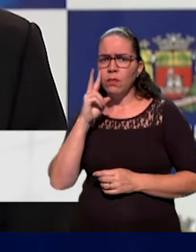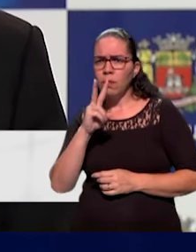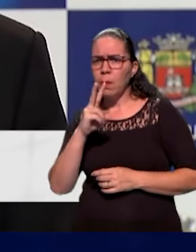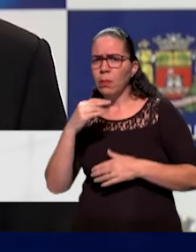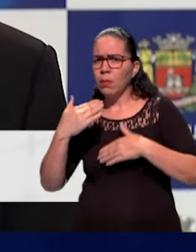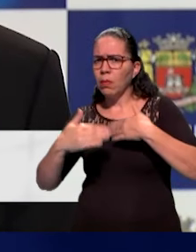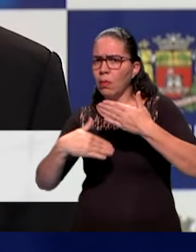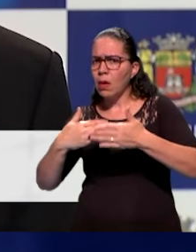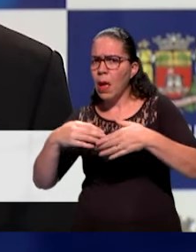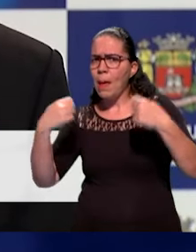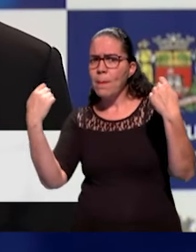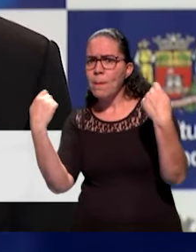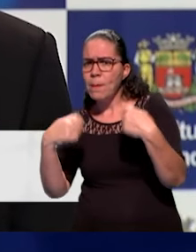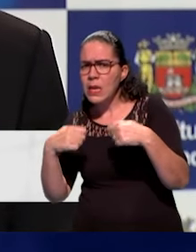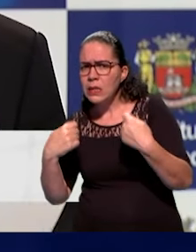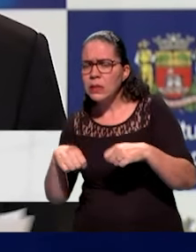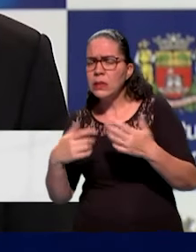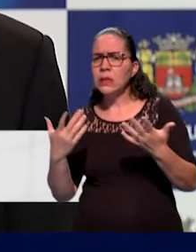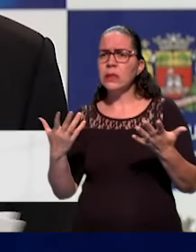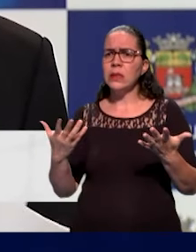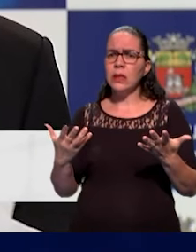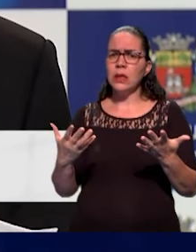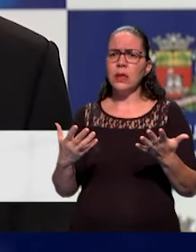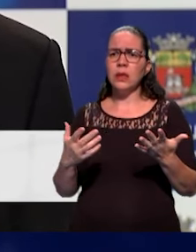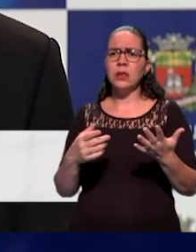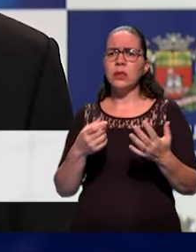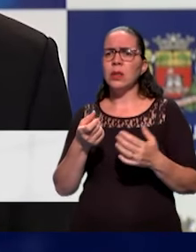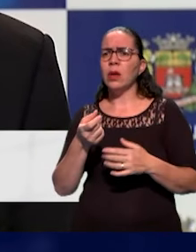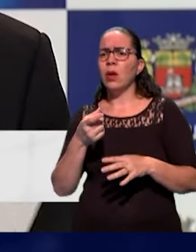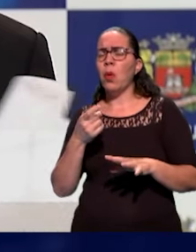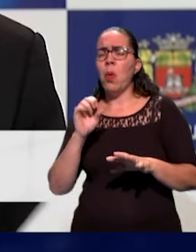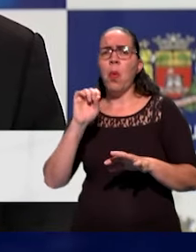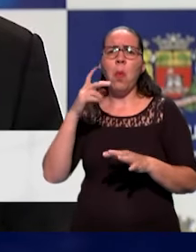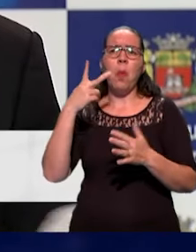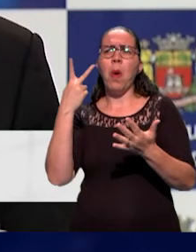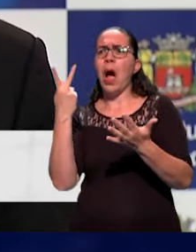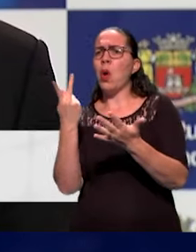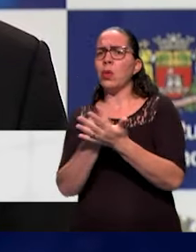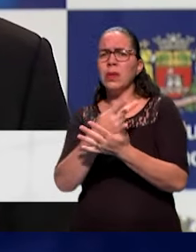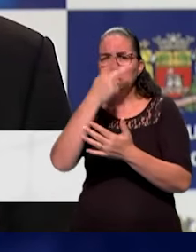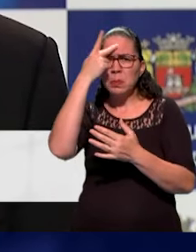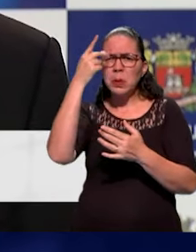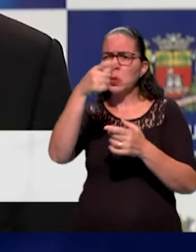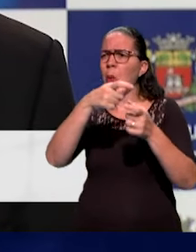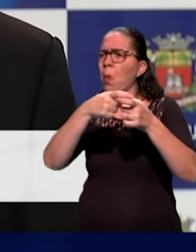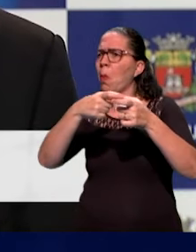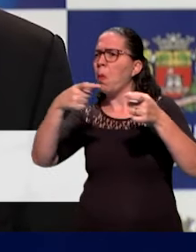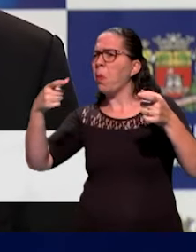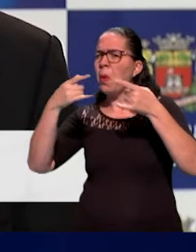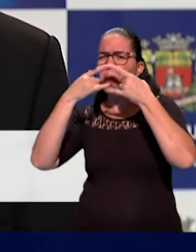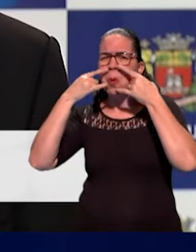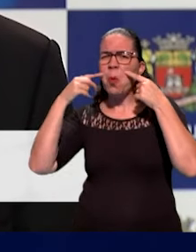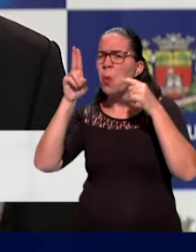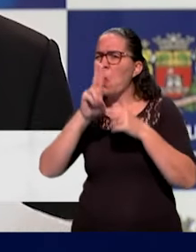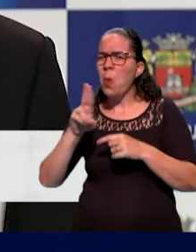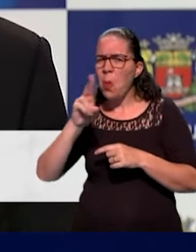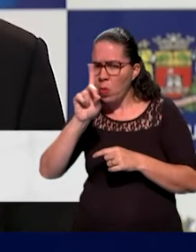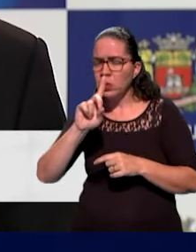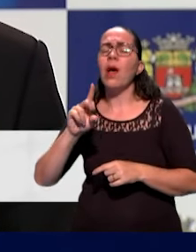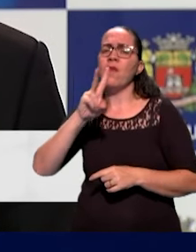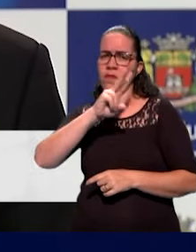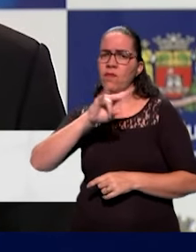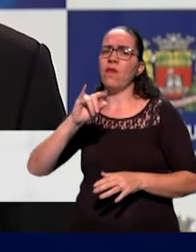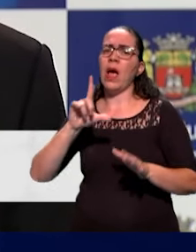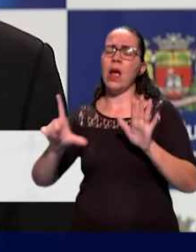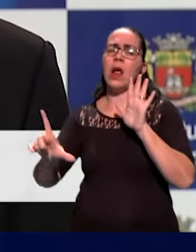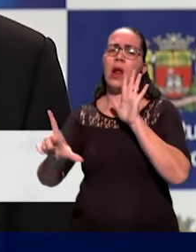pelo agravamento da situação, ou por uma eventual não obediência, digamos, à população, daí sim pode ser